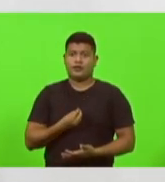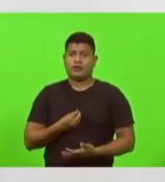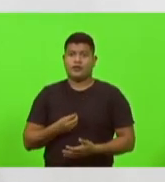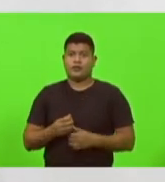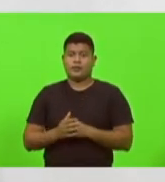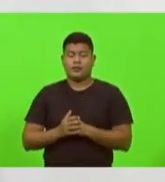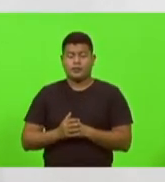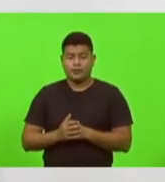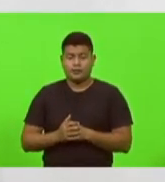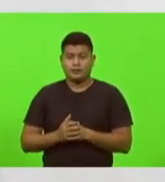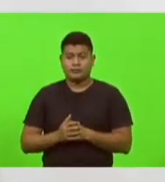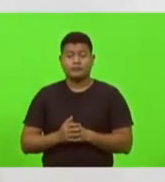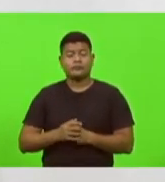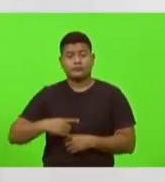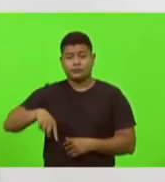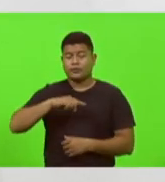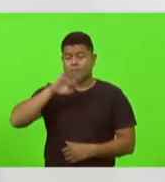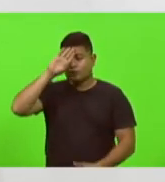que o Espírito